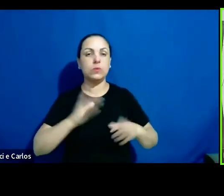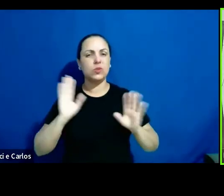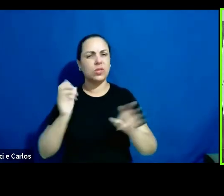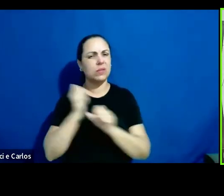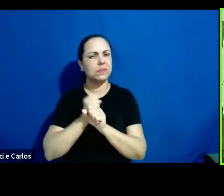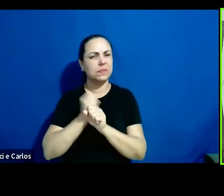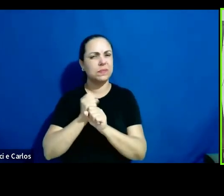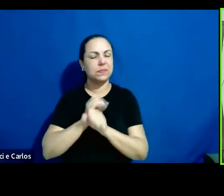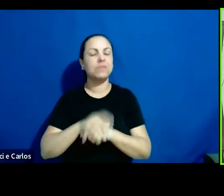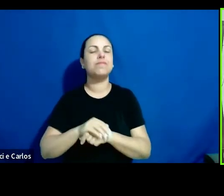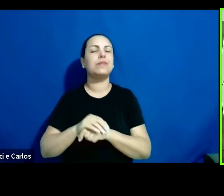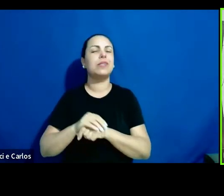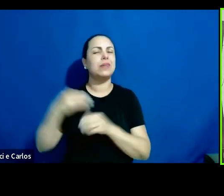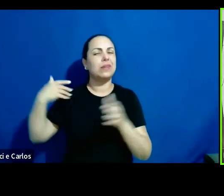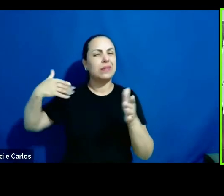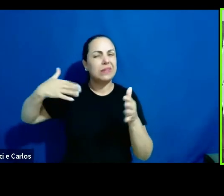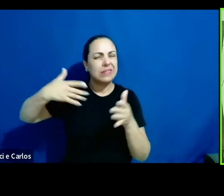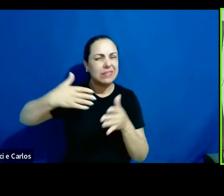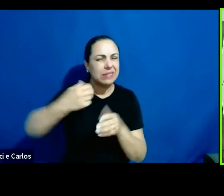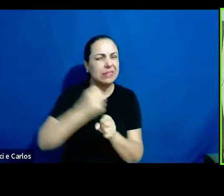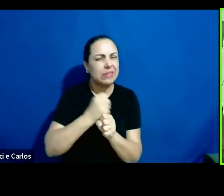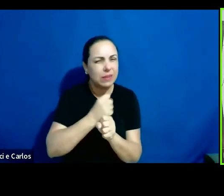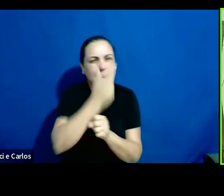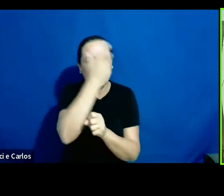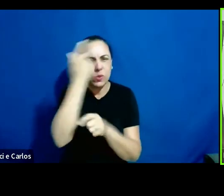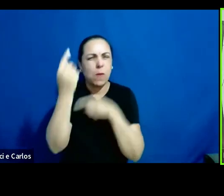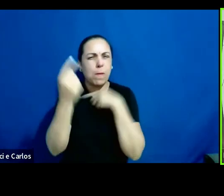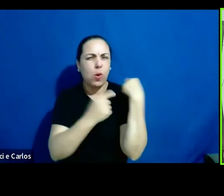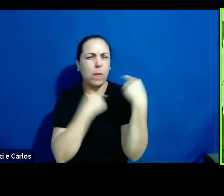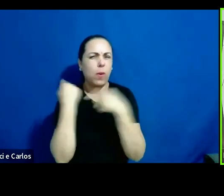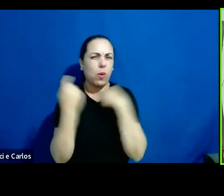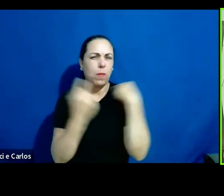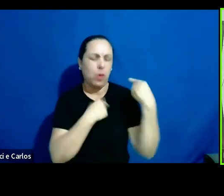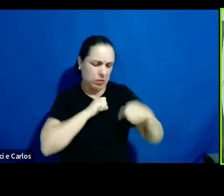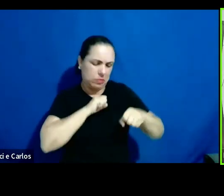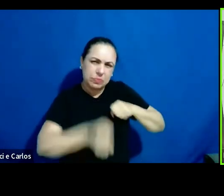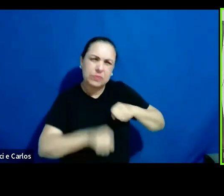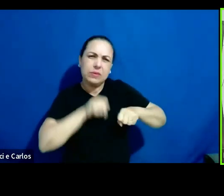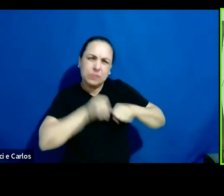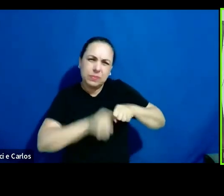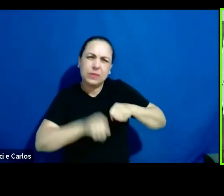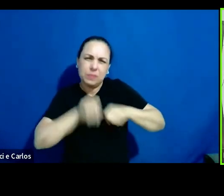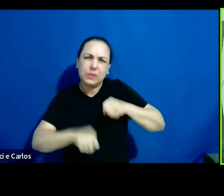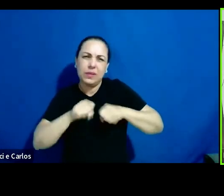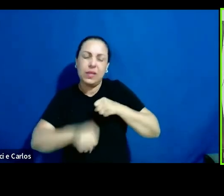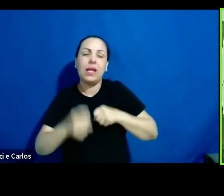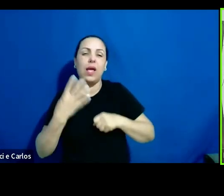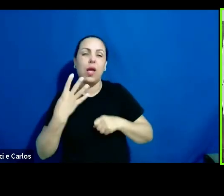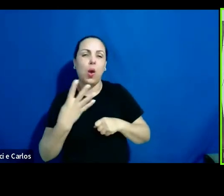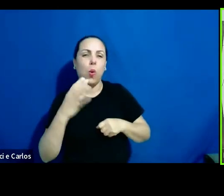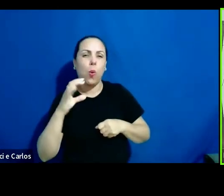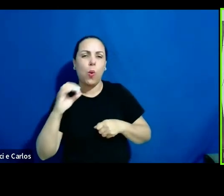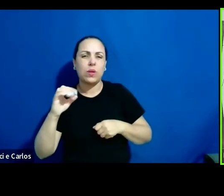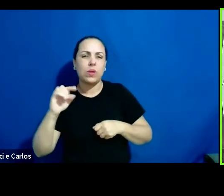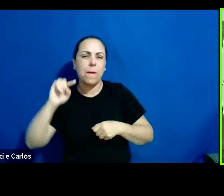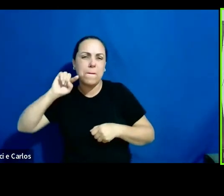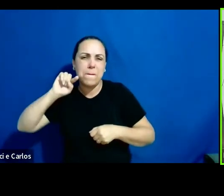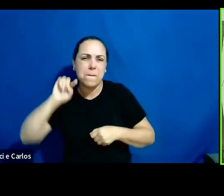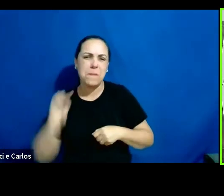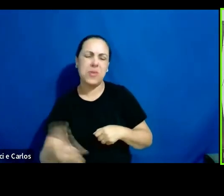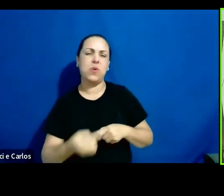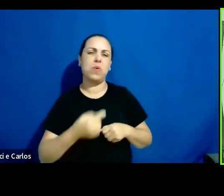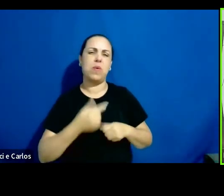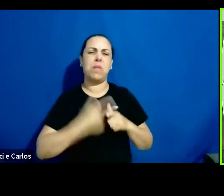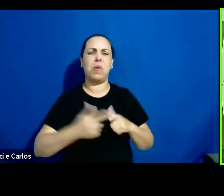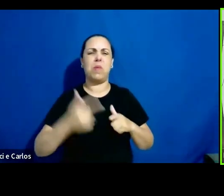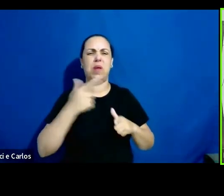miocárdio. Aqui no Brasil, todos os anos, 400 mil pessoas sofrem de infarto